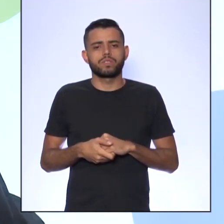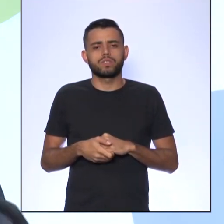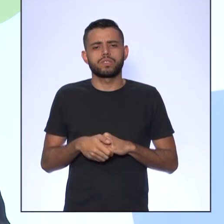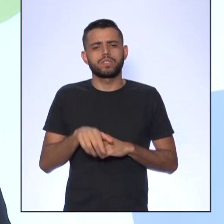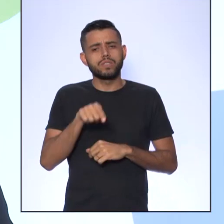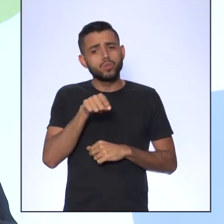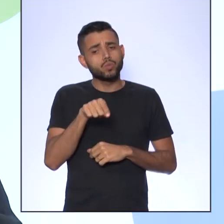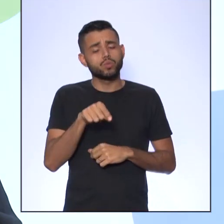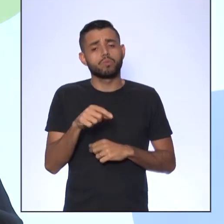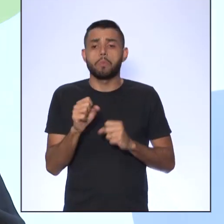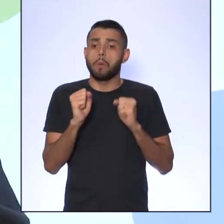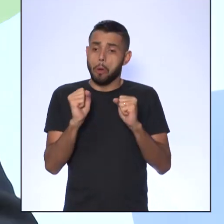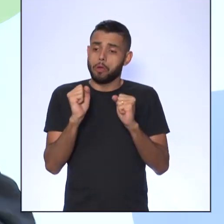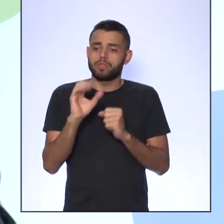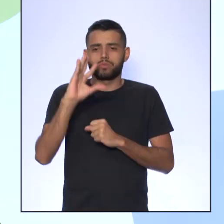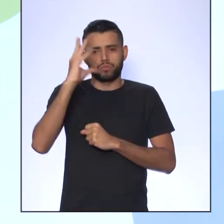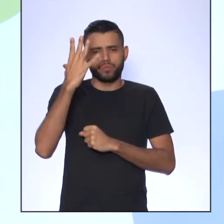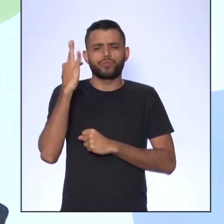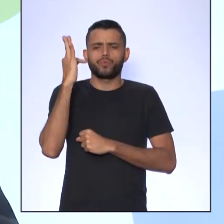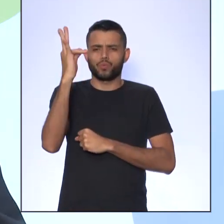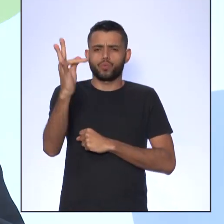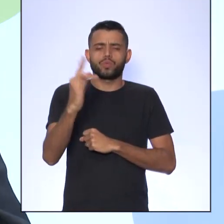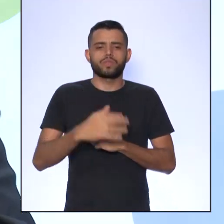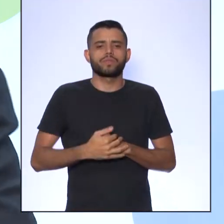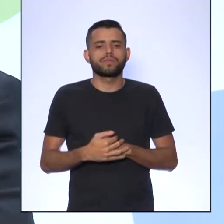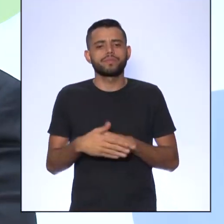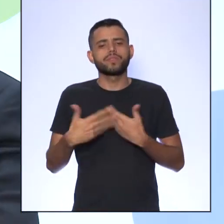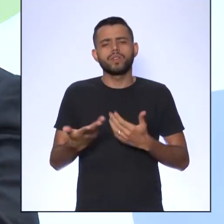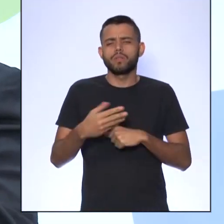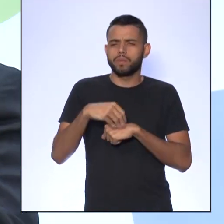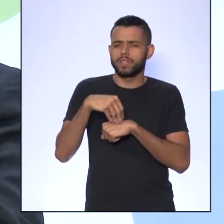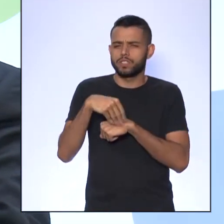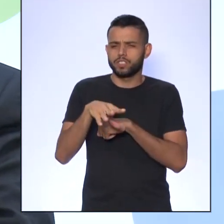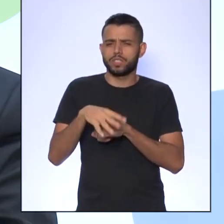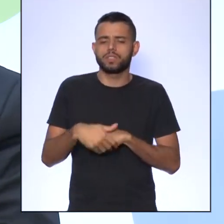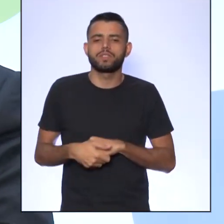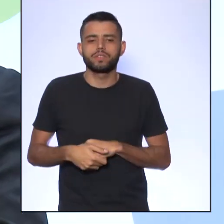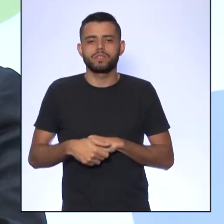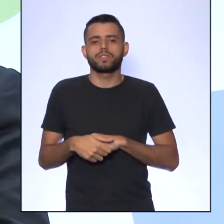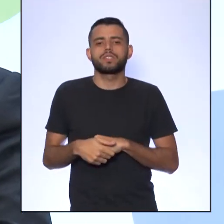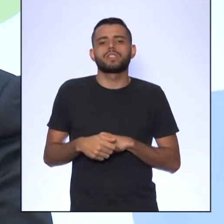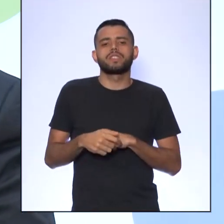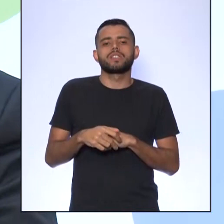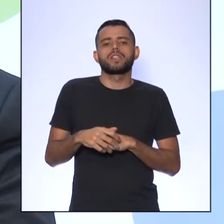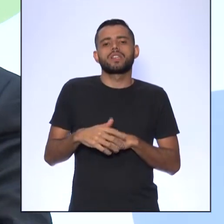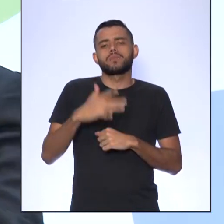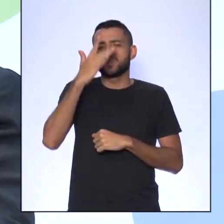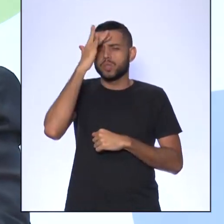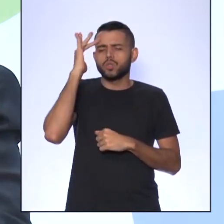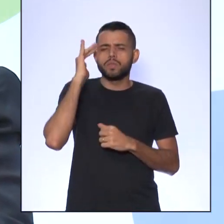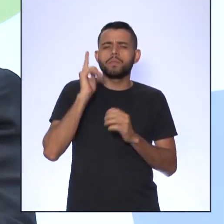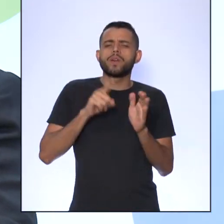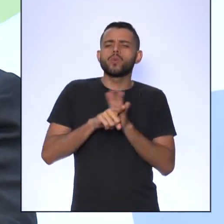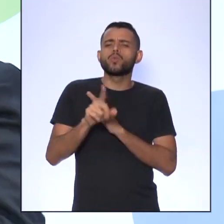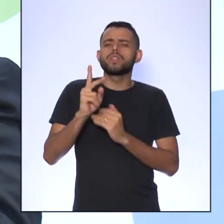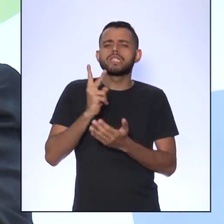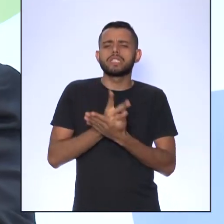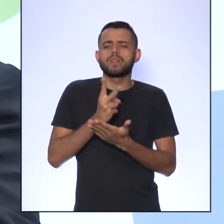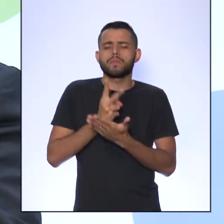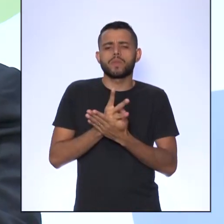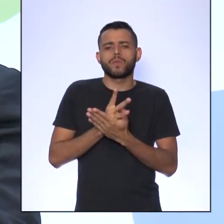uma tendência de futuro. E aqui eu vou dar uma dica, né, Cláudio? As pessoas sempre me perguntam, já vou voltar aqui para o